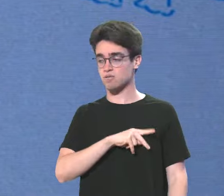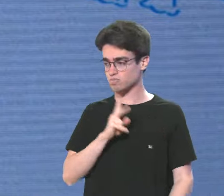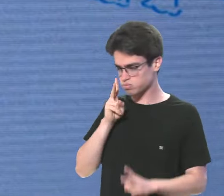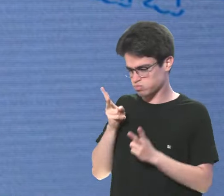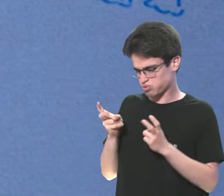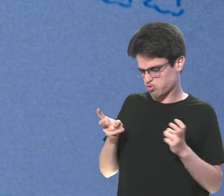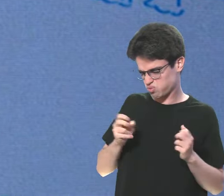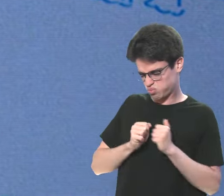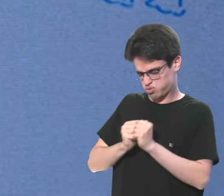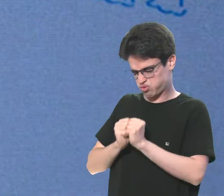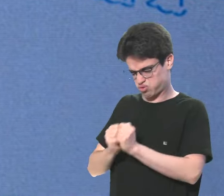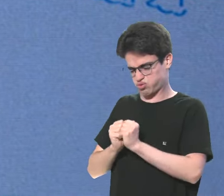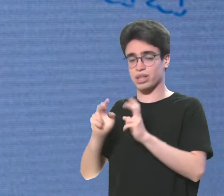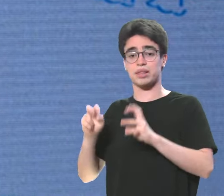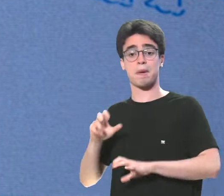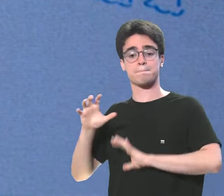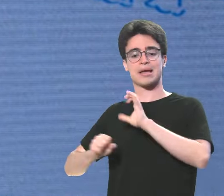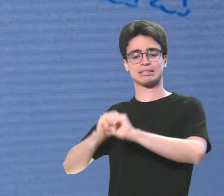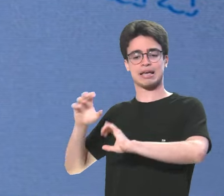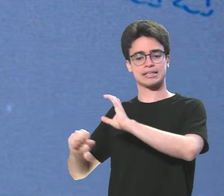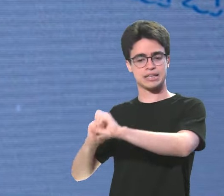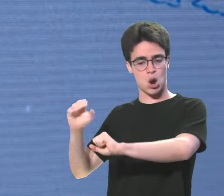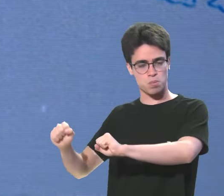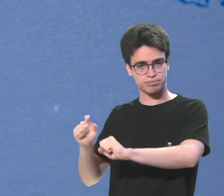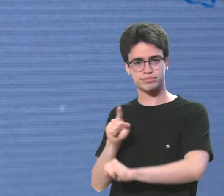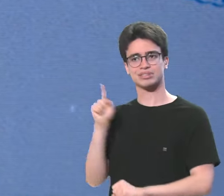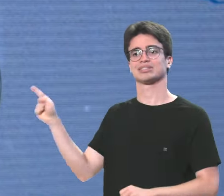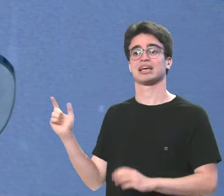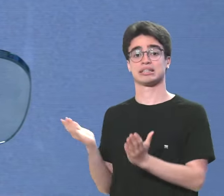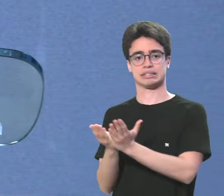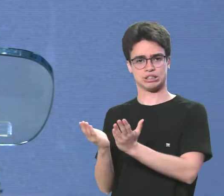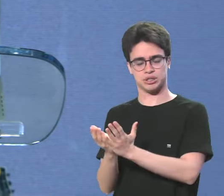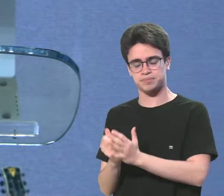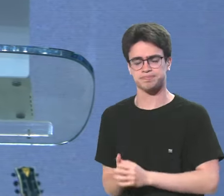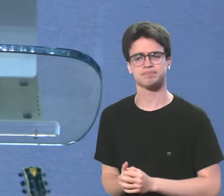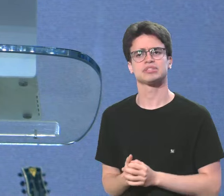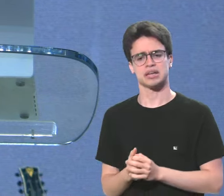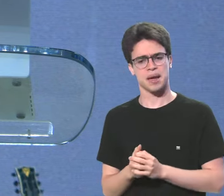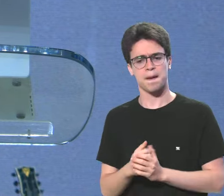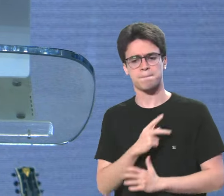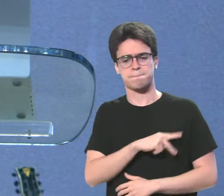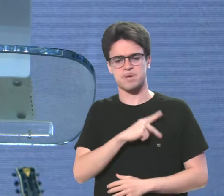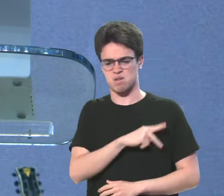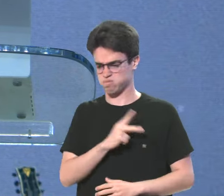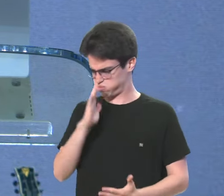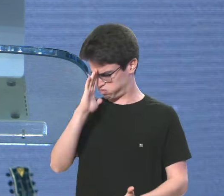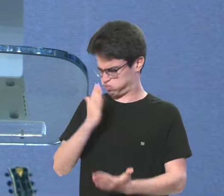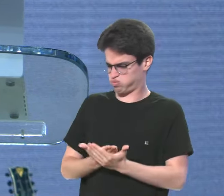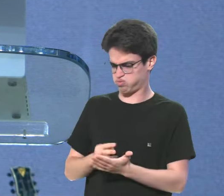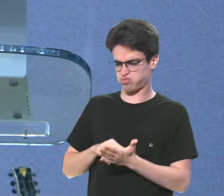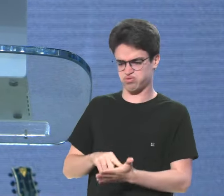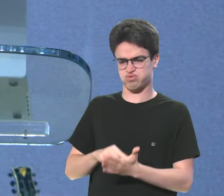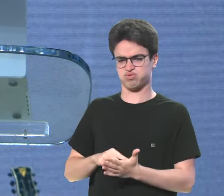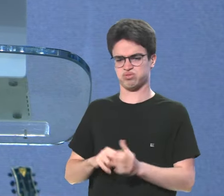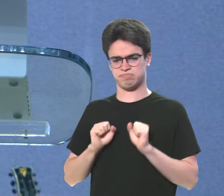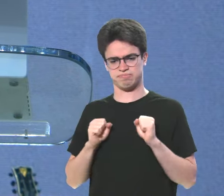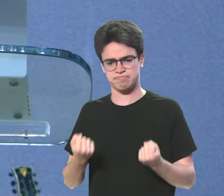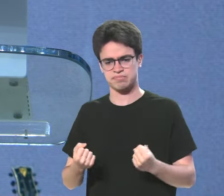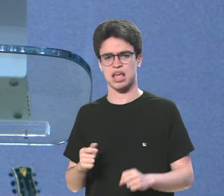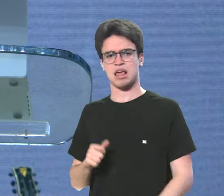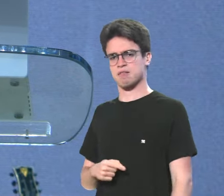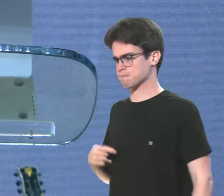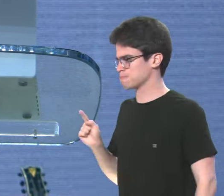cristãos e ele era tão convicto e tinha tanta força de vontade que ele ia de casa em